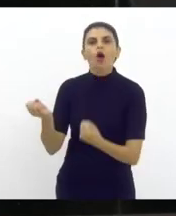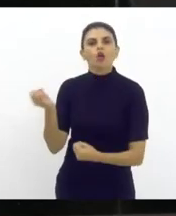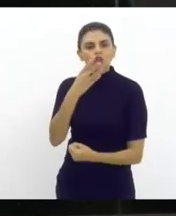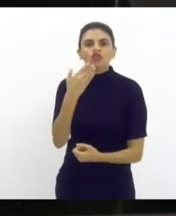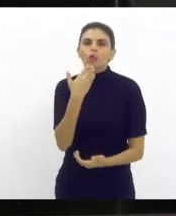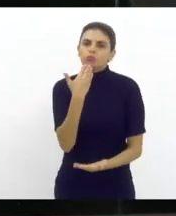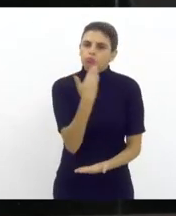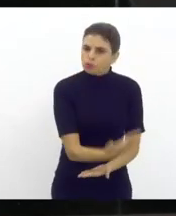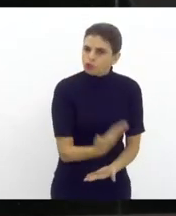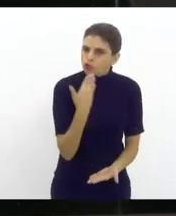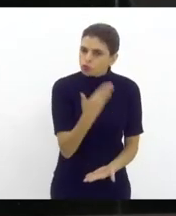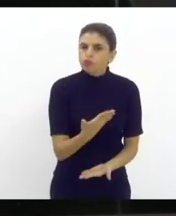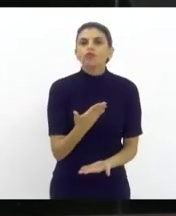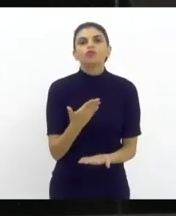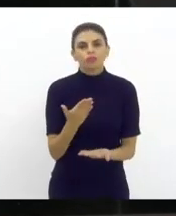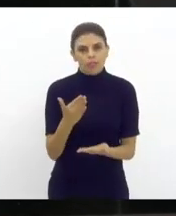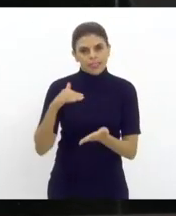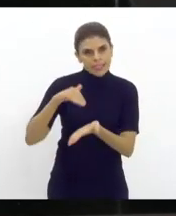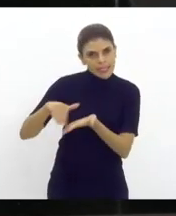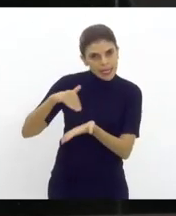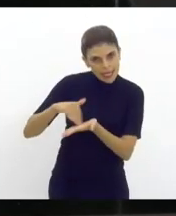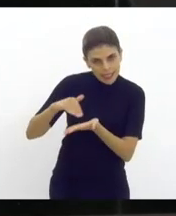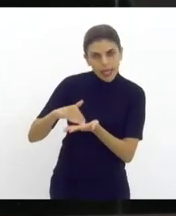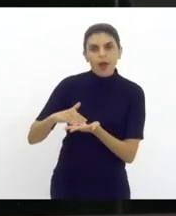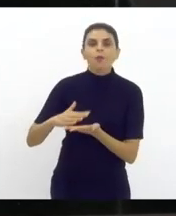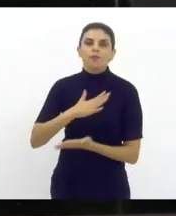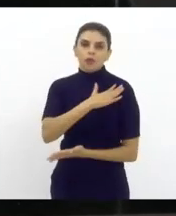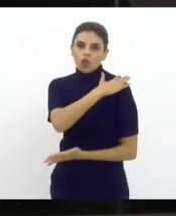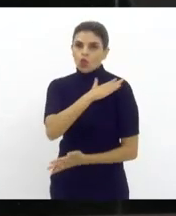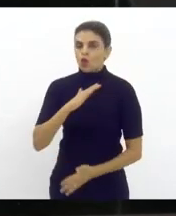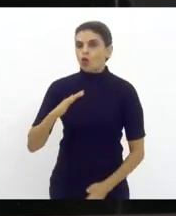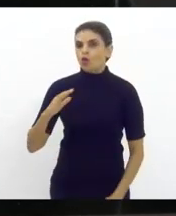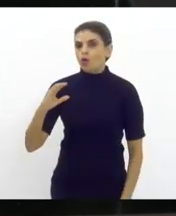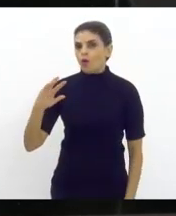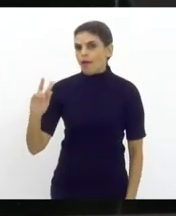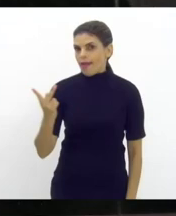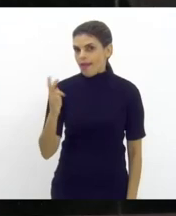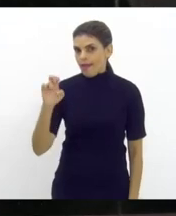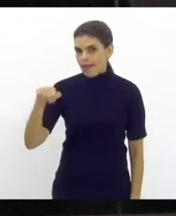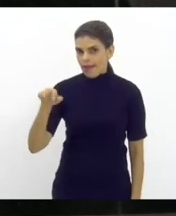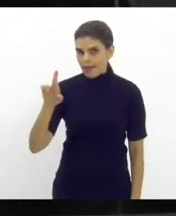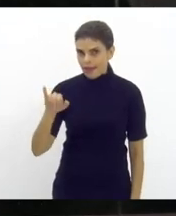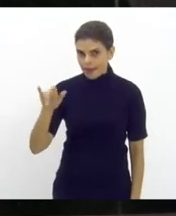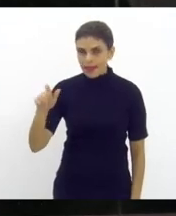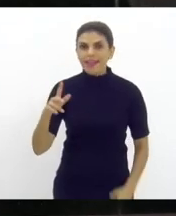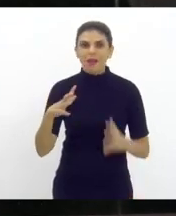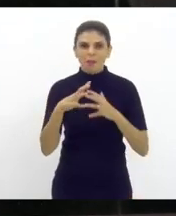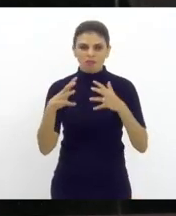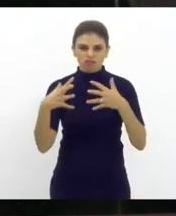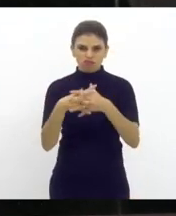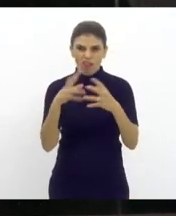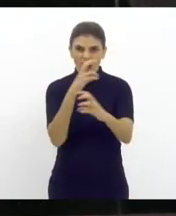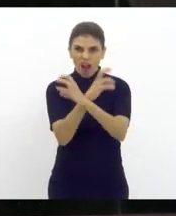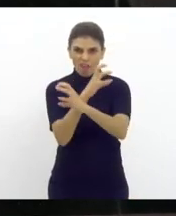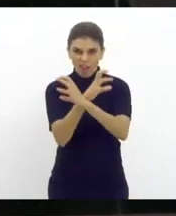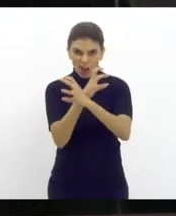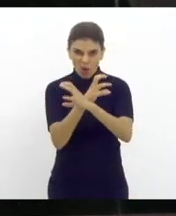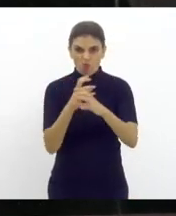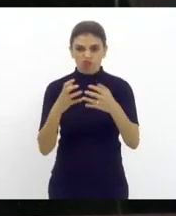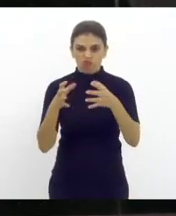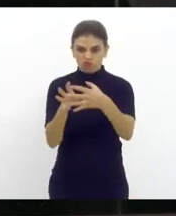brigando lá pedindo lá ao secretário Henrique eu agradeço também o caveirão que nós conquistamos também